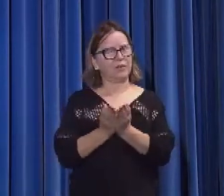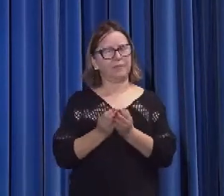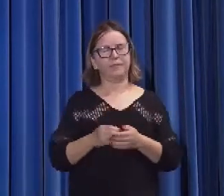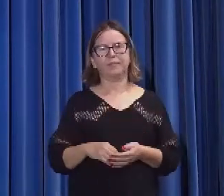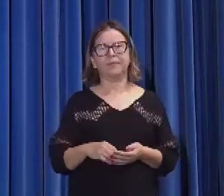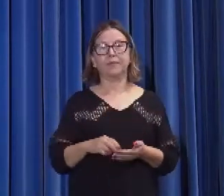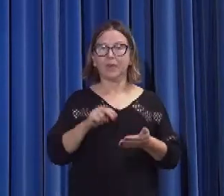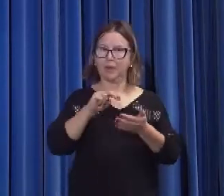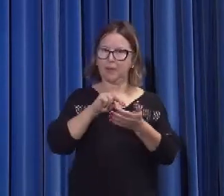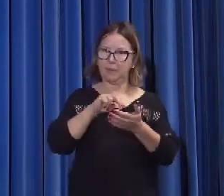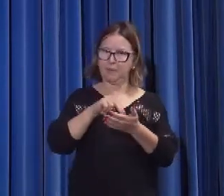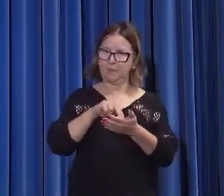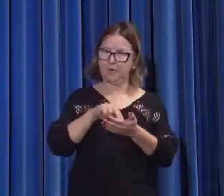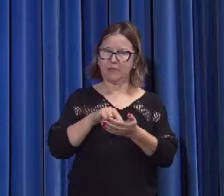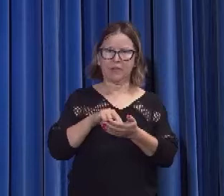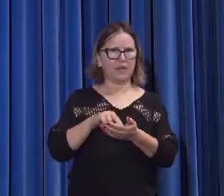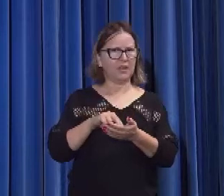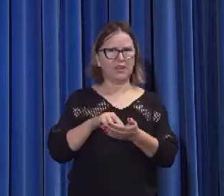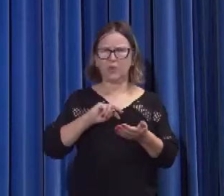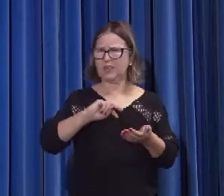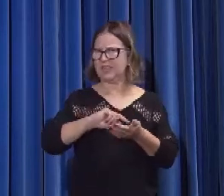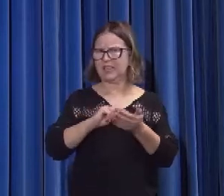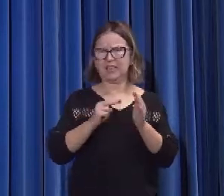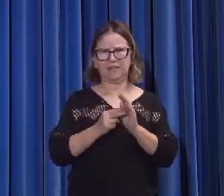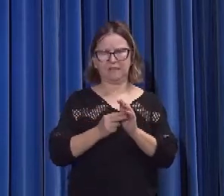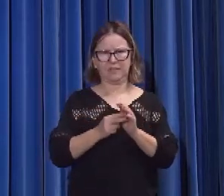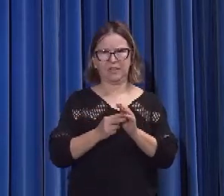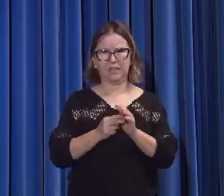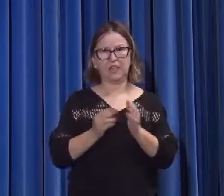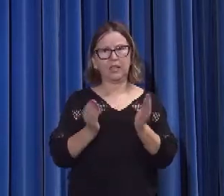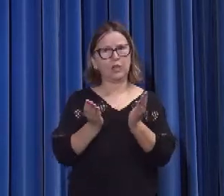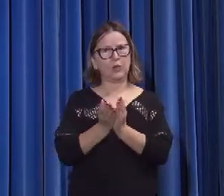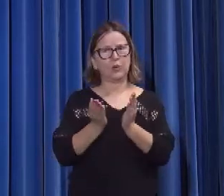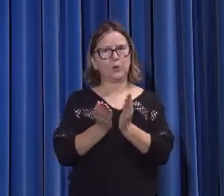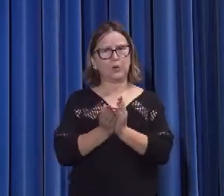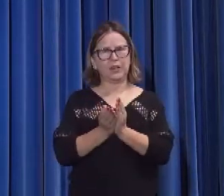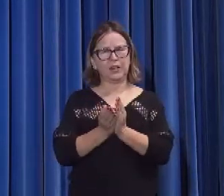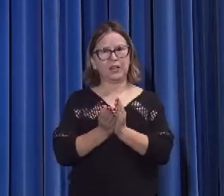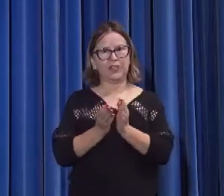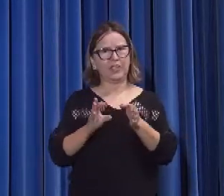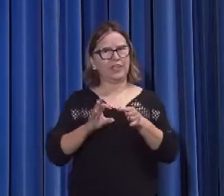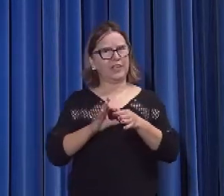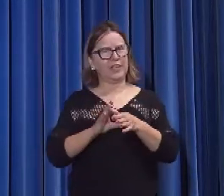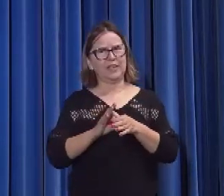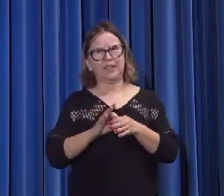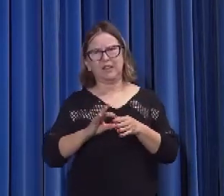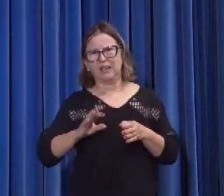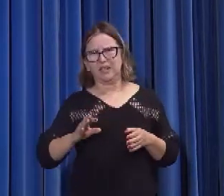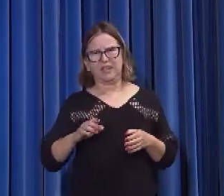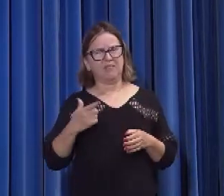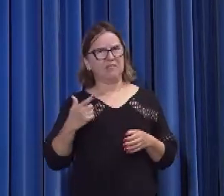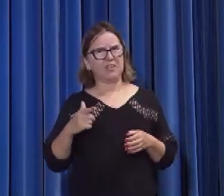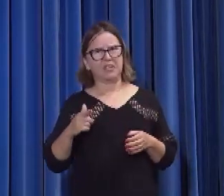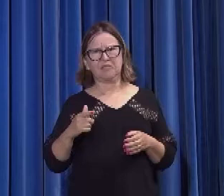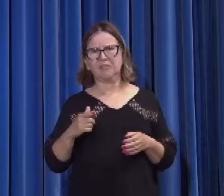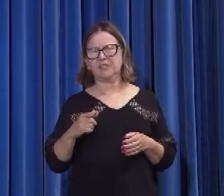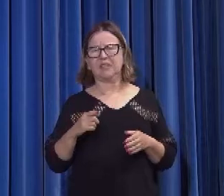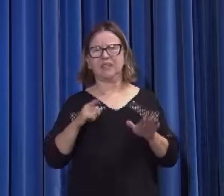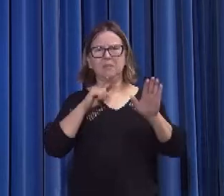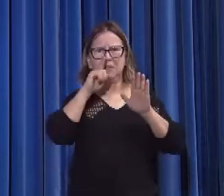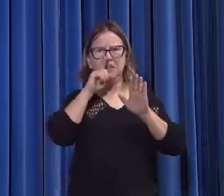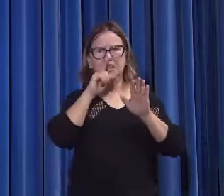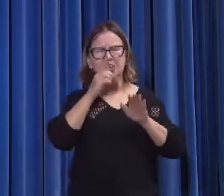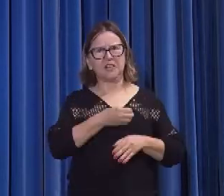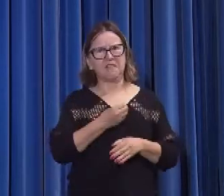não significa que os cristãos são imunes a todo perigo só por serem cristãos. Não significa que são